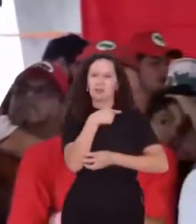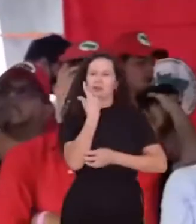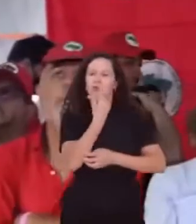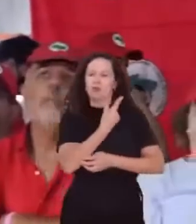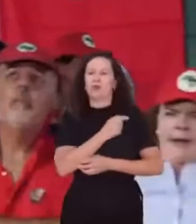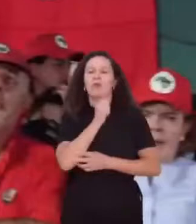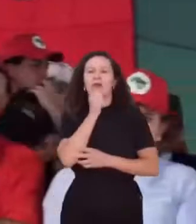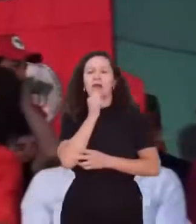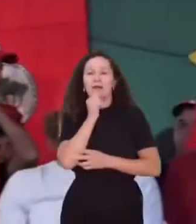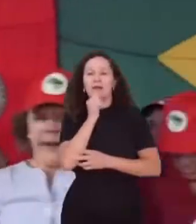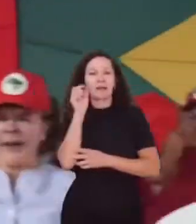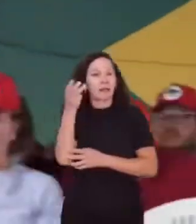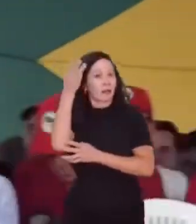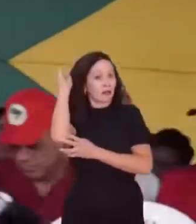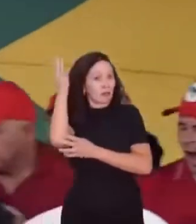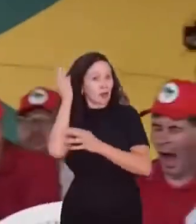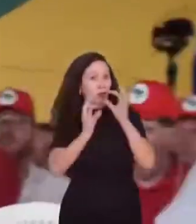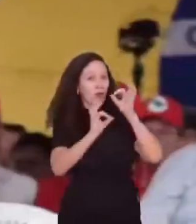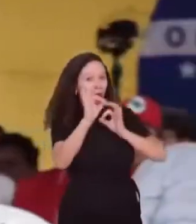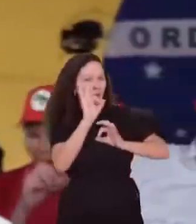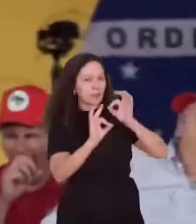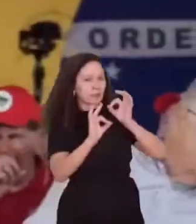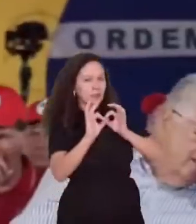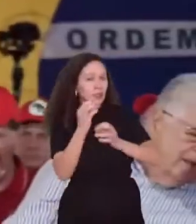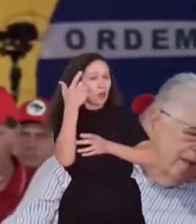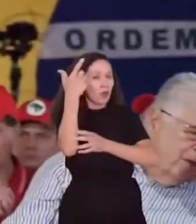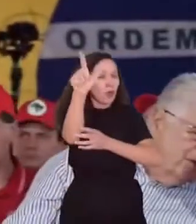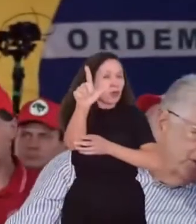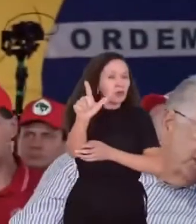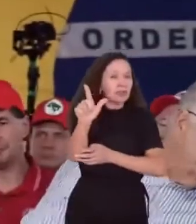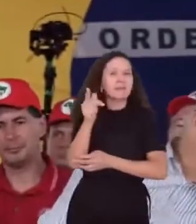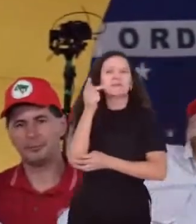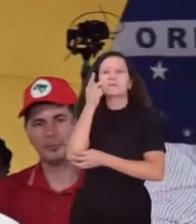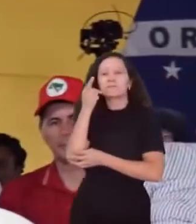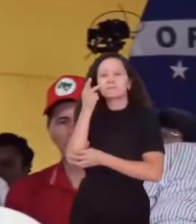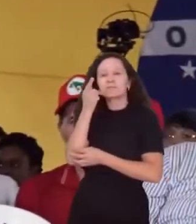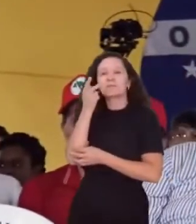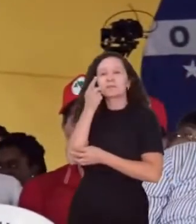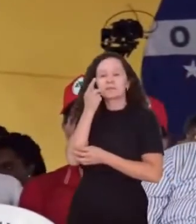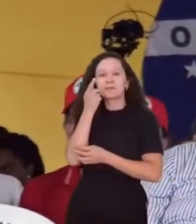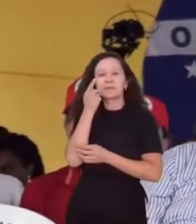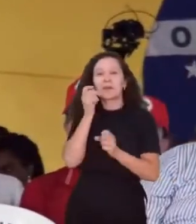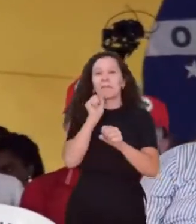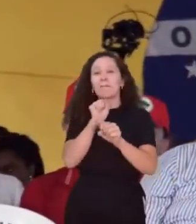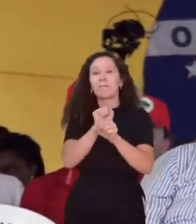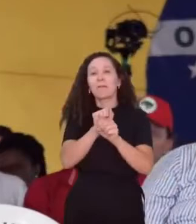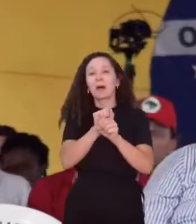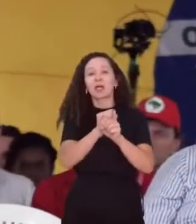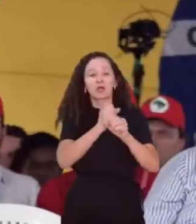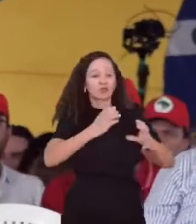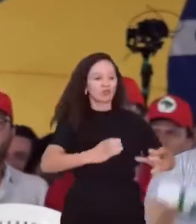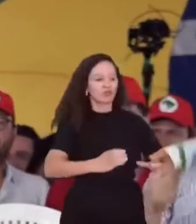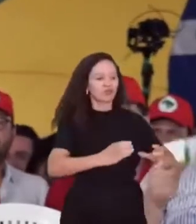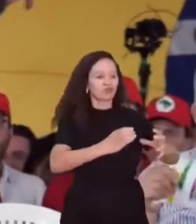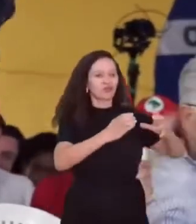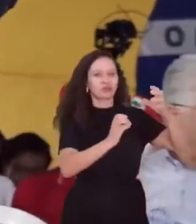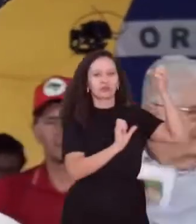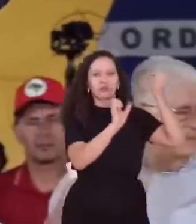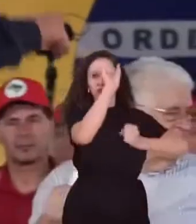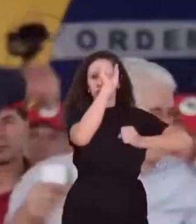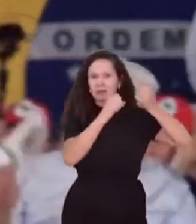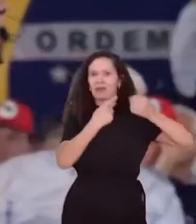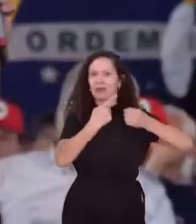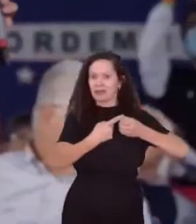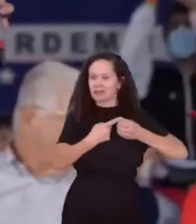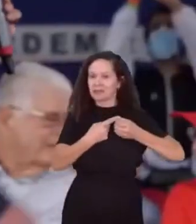Maranhão, uma outra refinaria no Ceará, e eles pararam de fazer as refinarias. E se quiser fazer uma